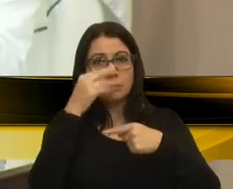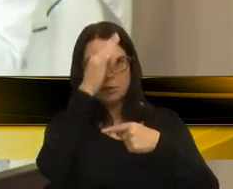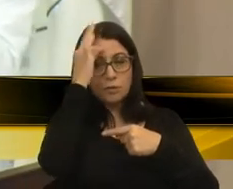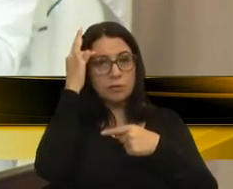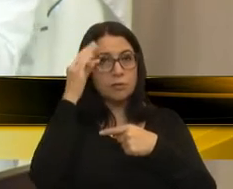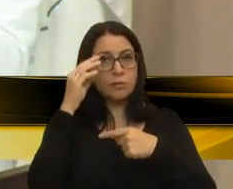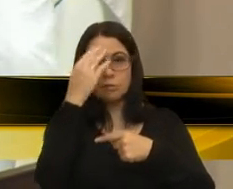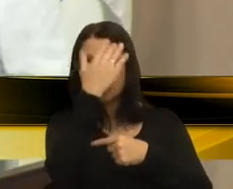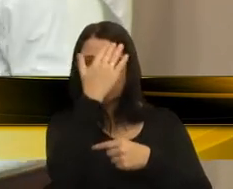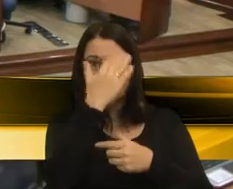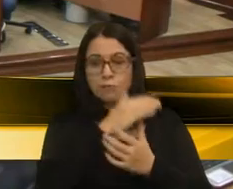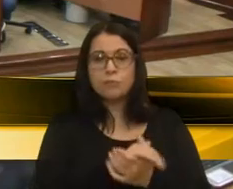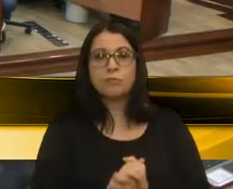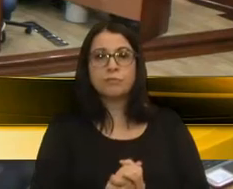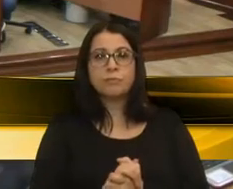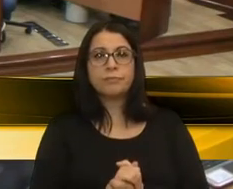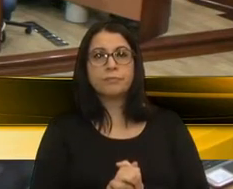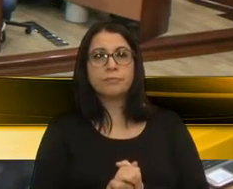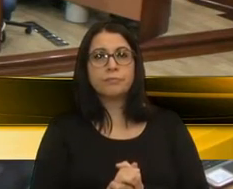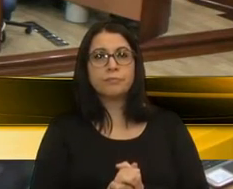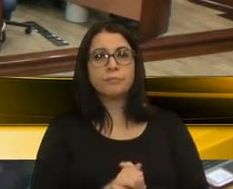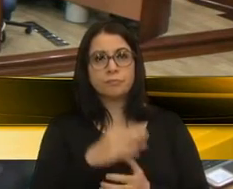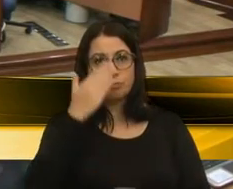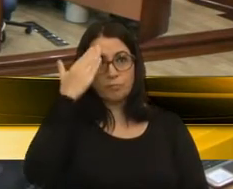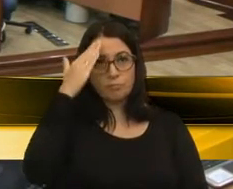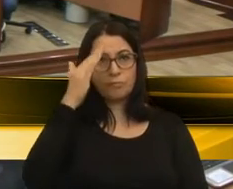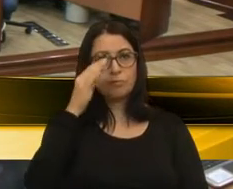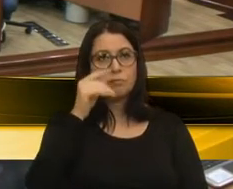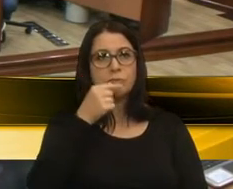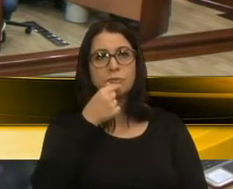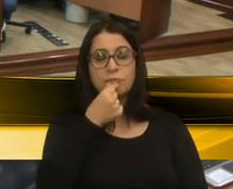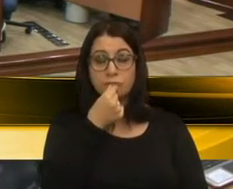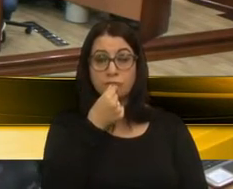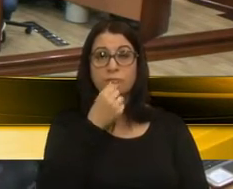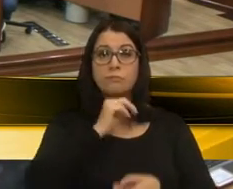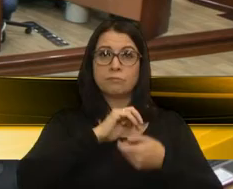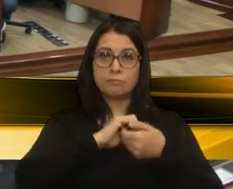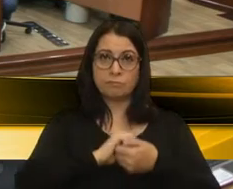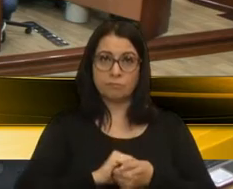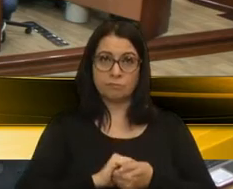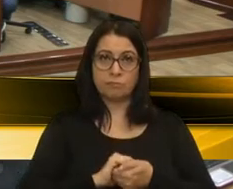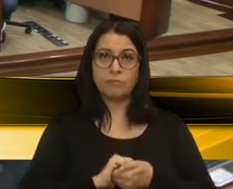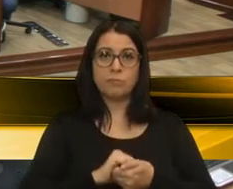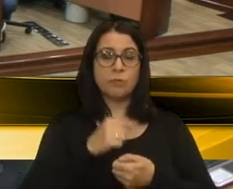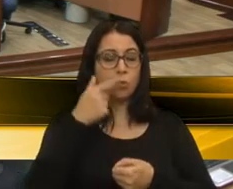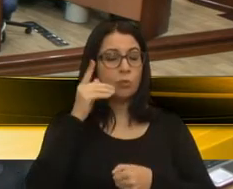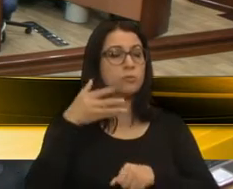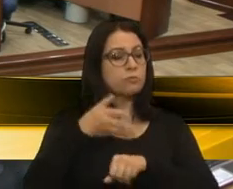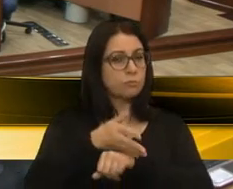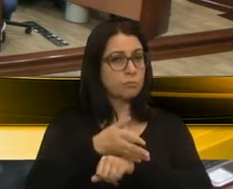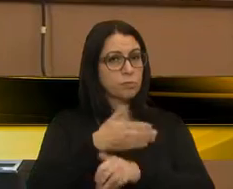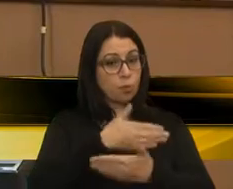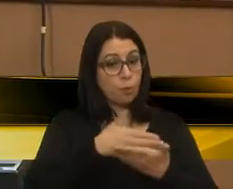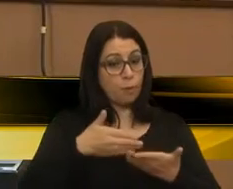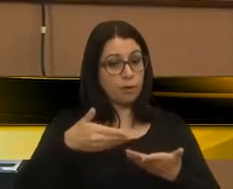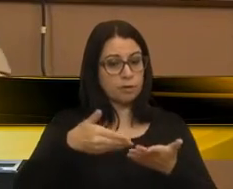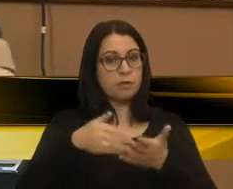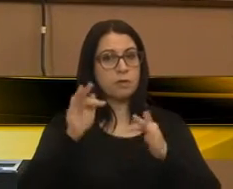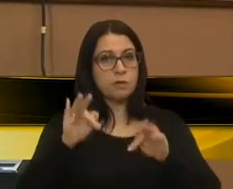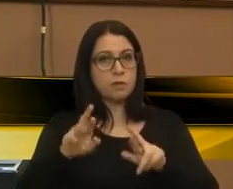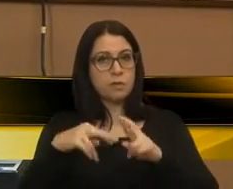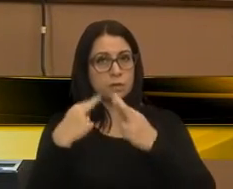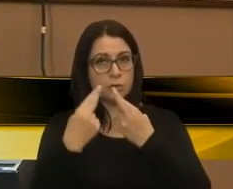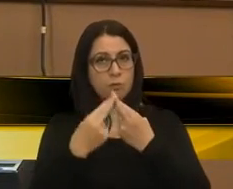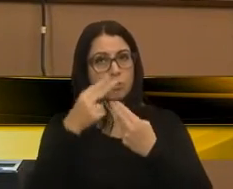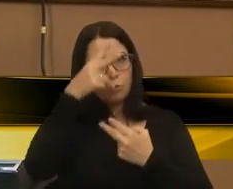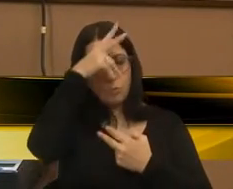depois o vereador Adiló. Muito obrigado, vereador Rodrigo Beltrão. Eu lhe cumprimento. Fiz questão de estar aqui ontem, do início ao fim da